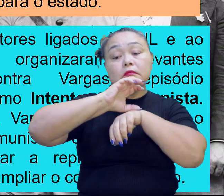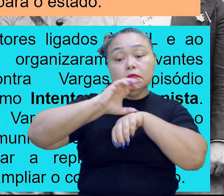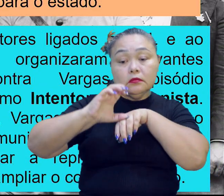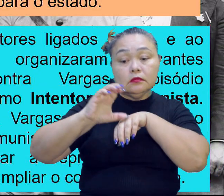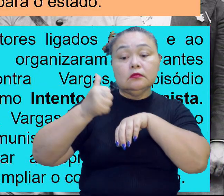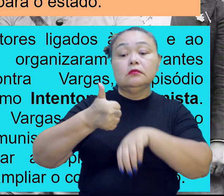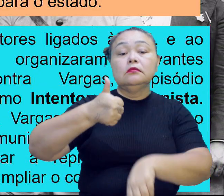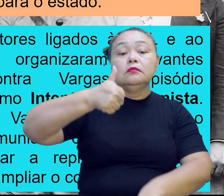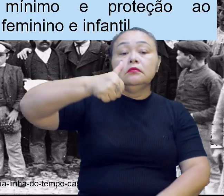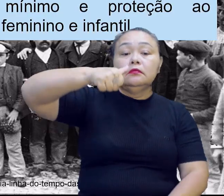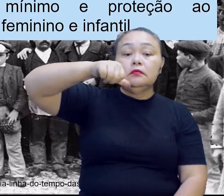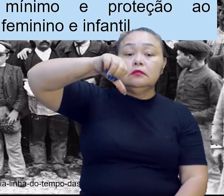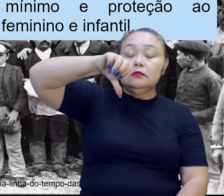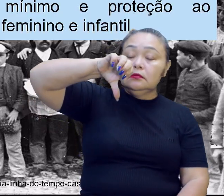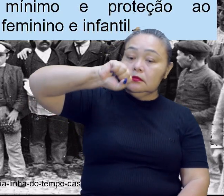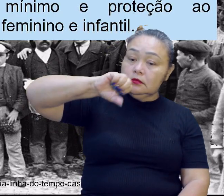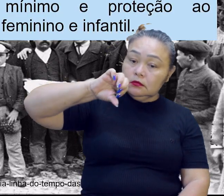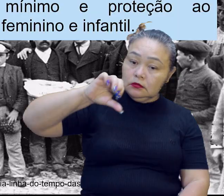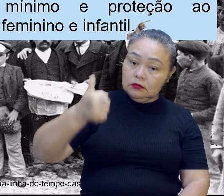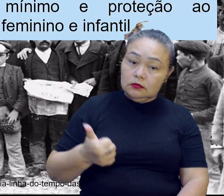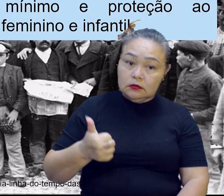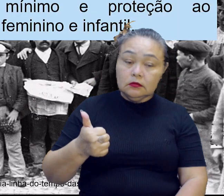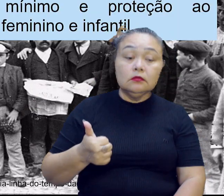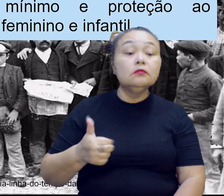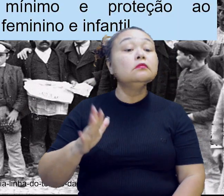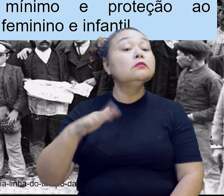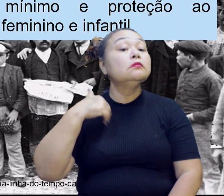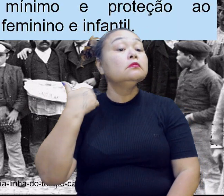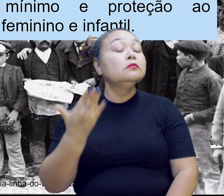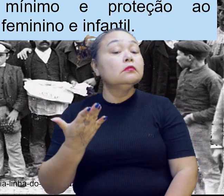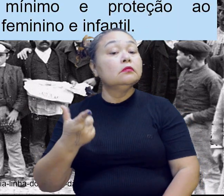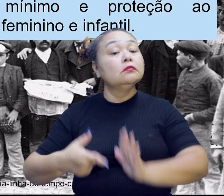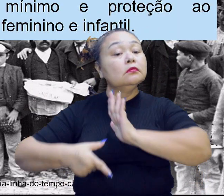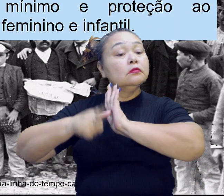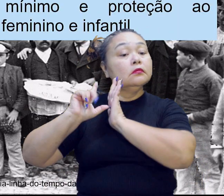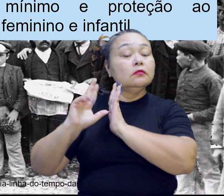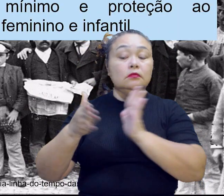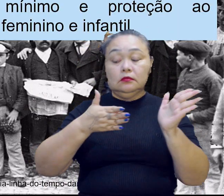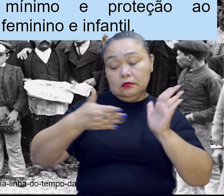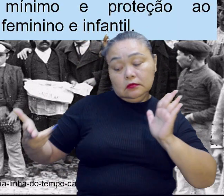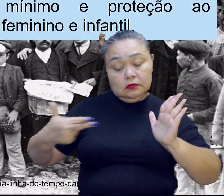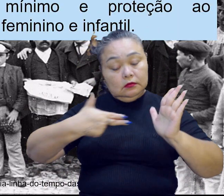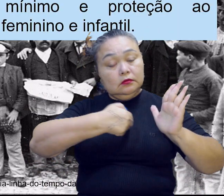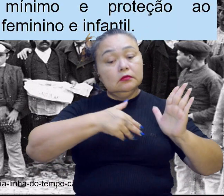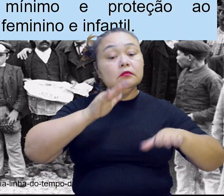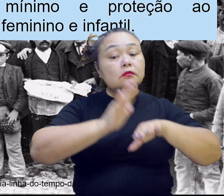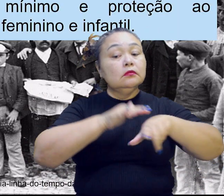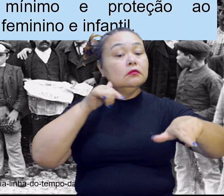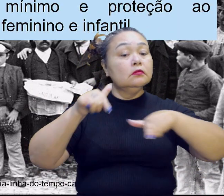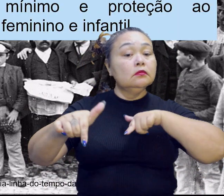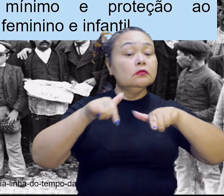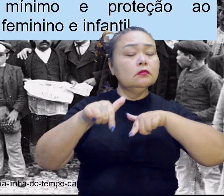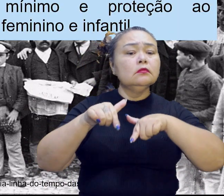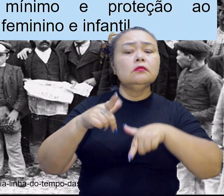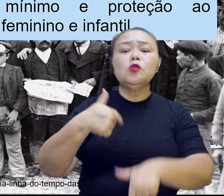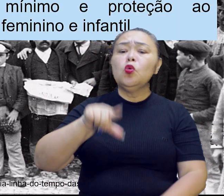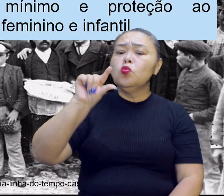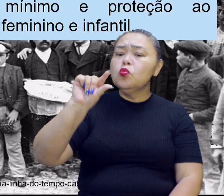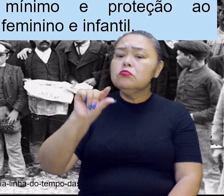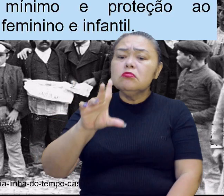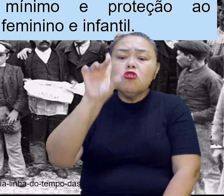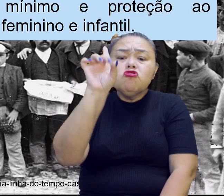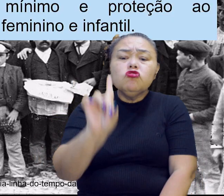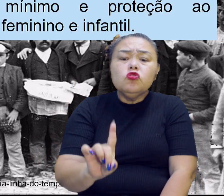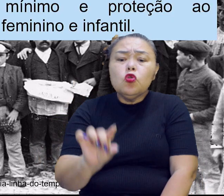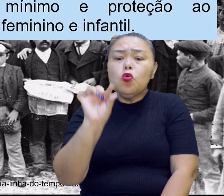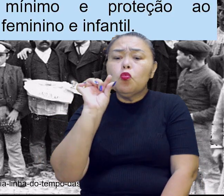de 1891. E aí, antes da Era Vargas, os trabalhadores tinham poucos direitos